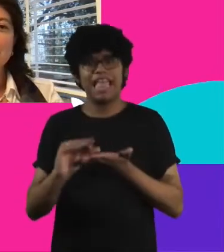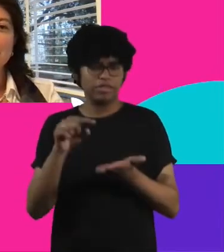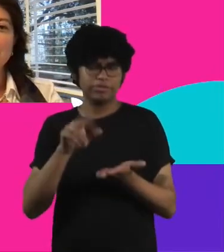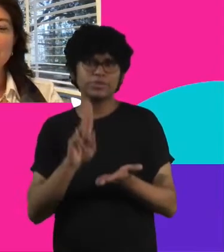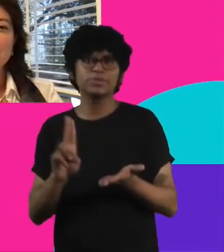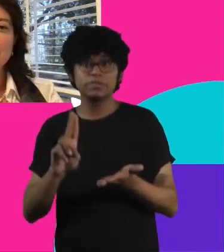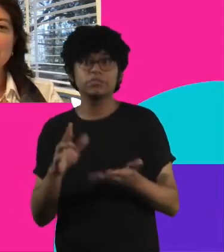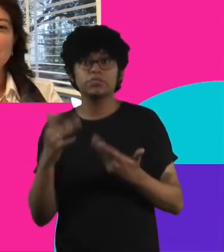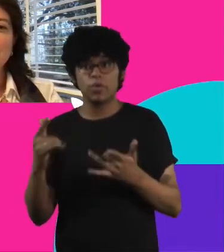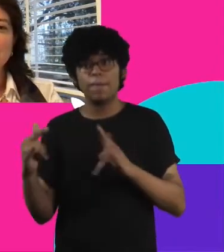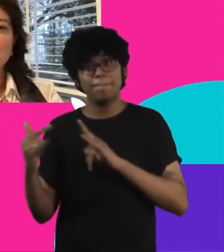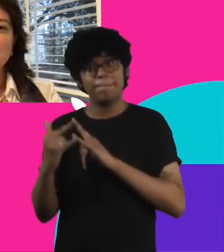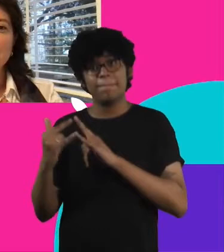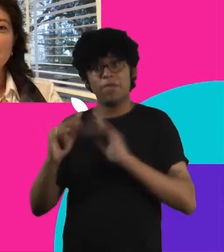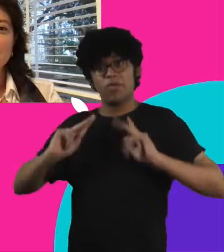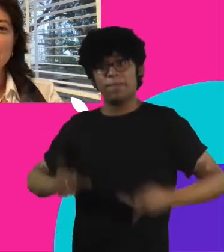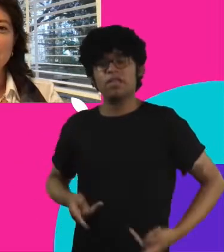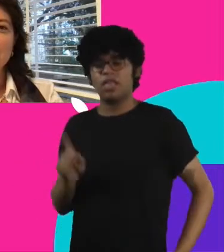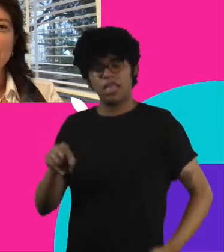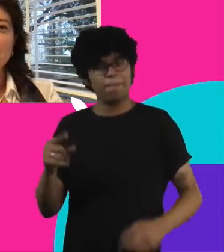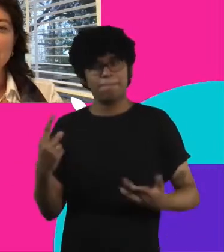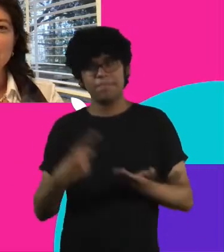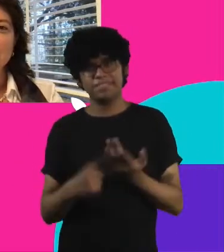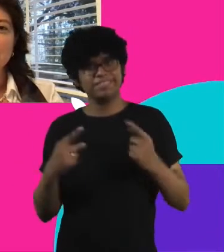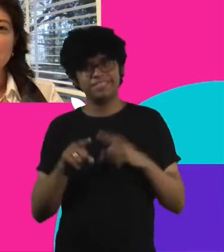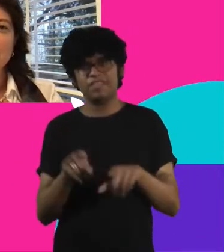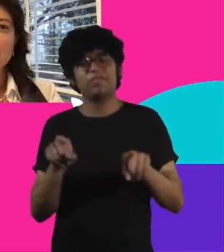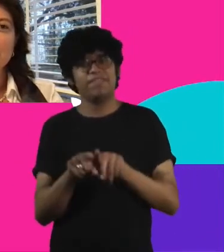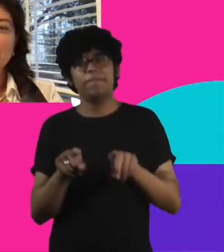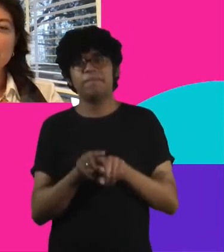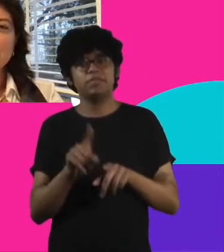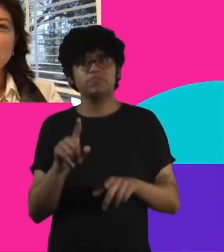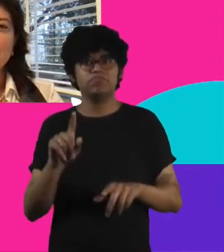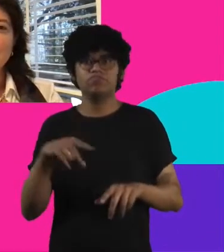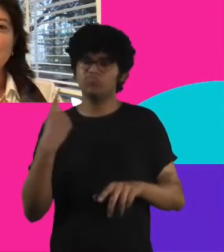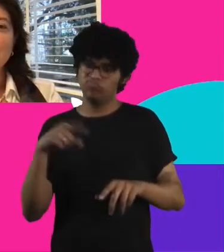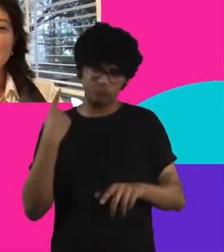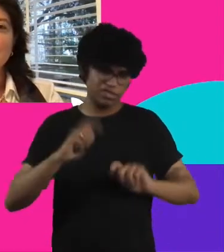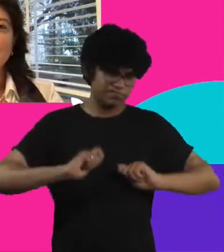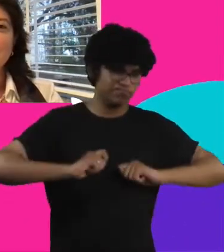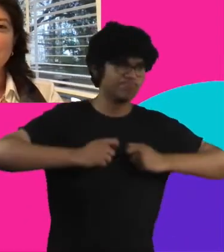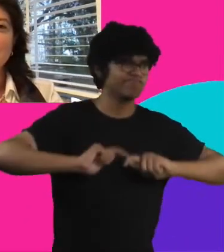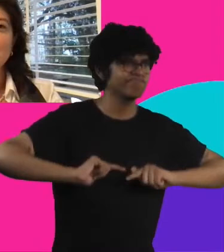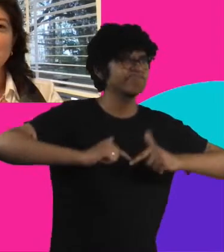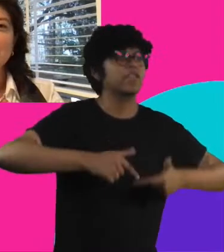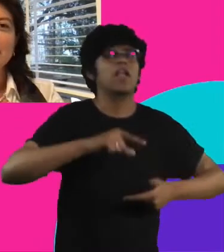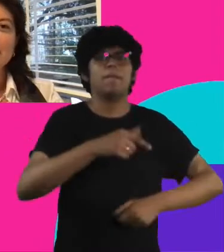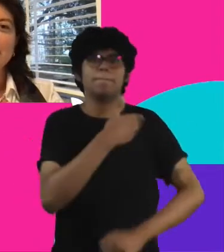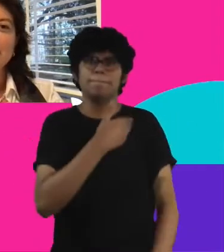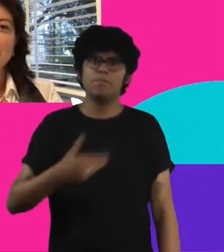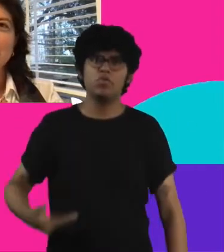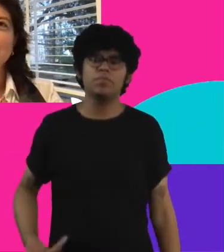grande parceiro aqui esse ano de novo, para que a gente possa estar com força na gestão pública, nas políticas públicas, e aí eu vou deixar com a